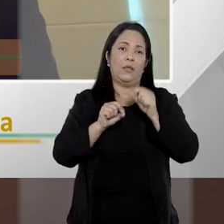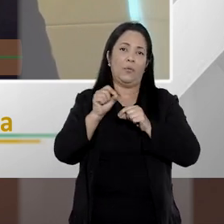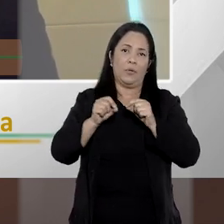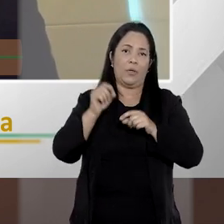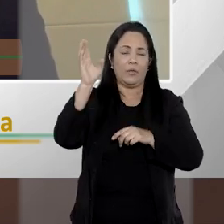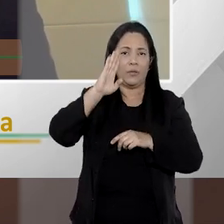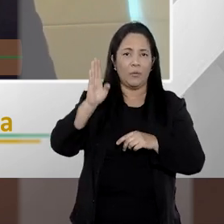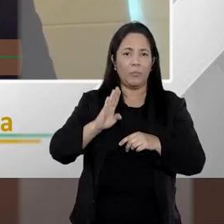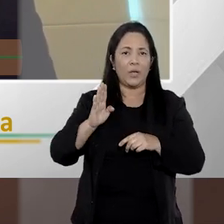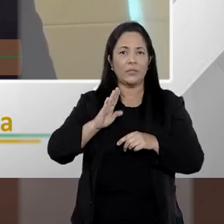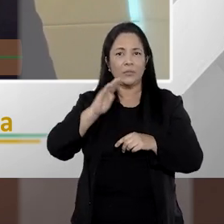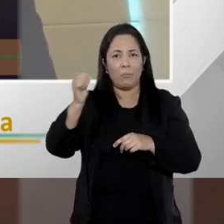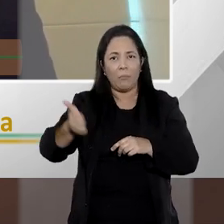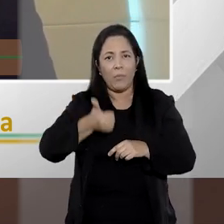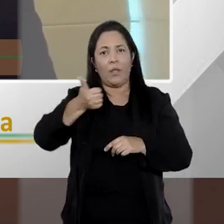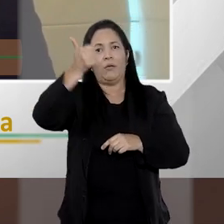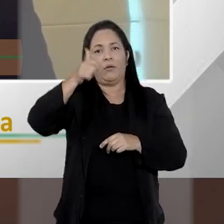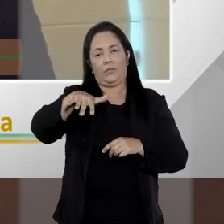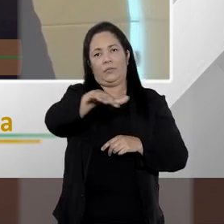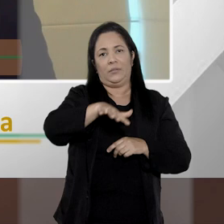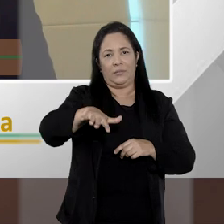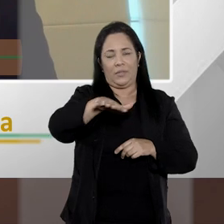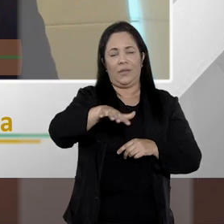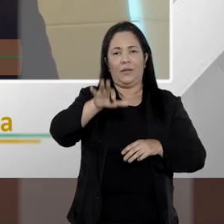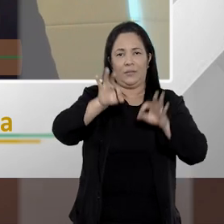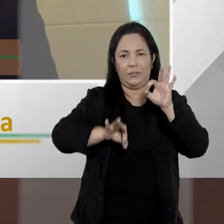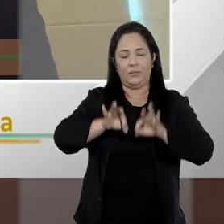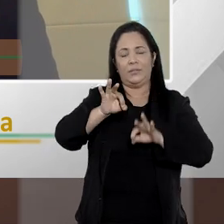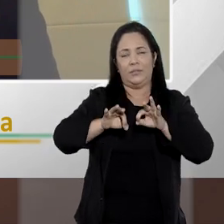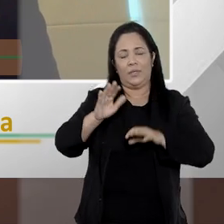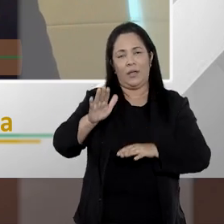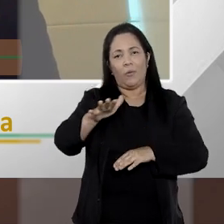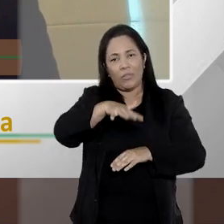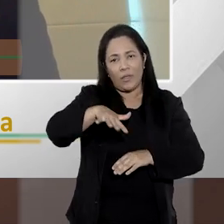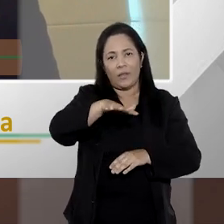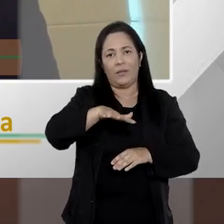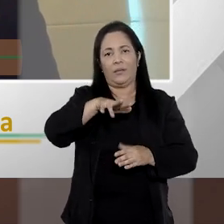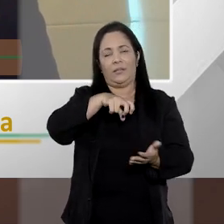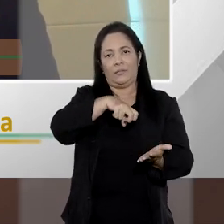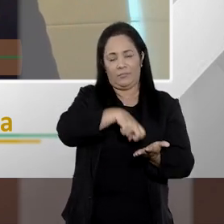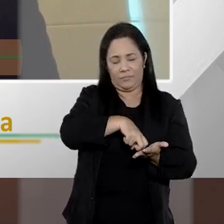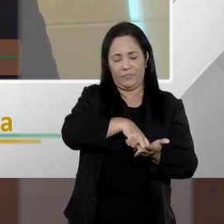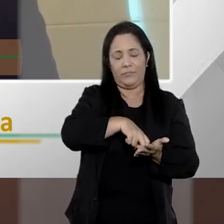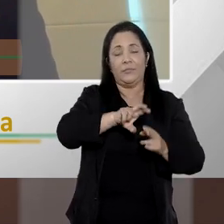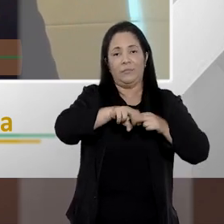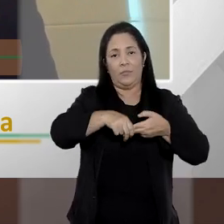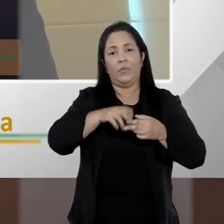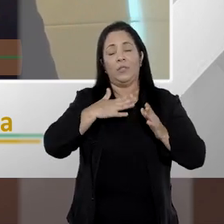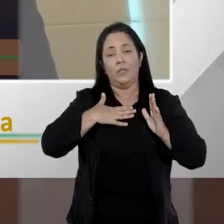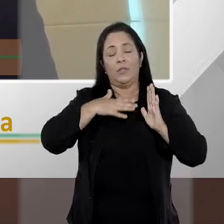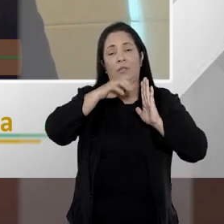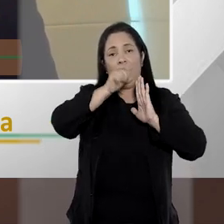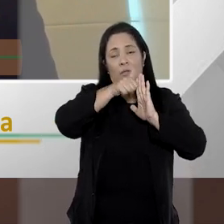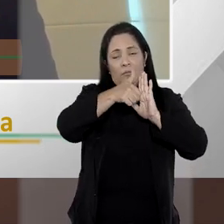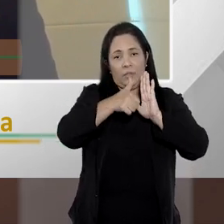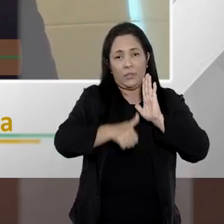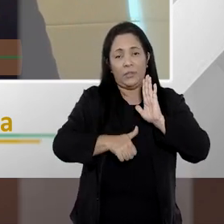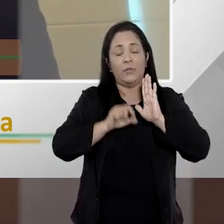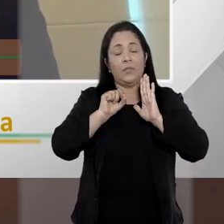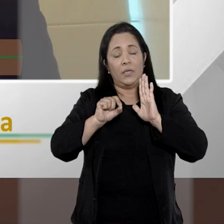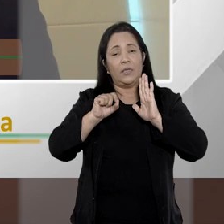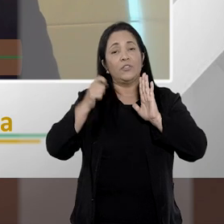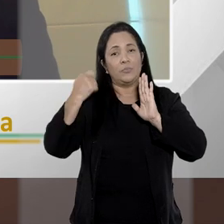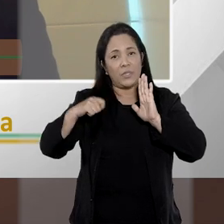puna melhor, com mais eficiência, que ressocialize de igual modo. Então, na minha avaliação, há um caminho ainda a percorrer, mas